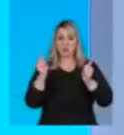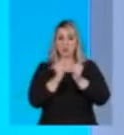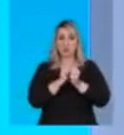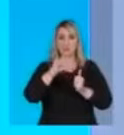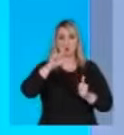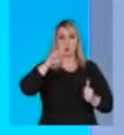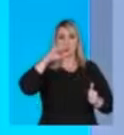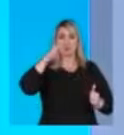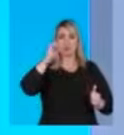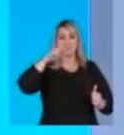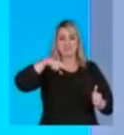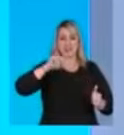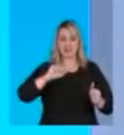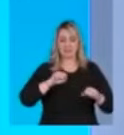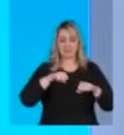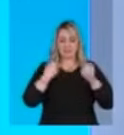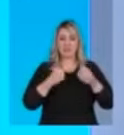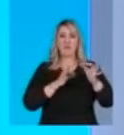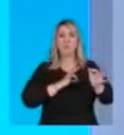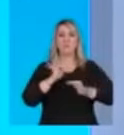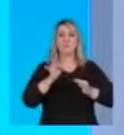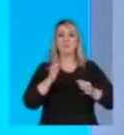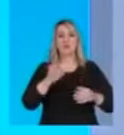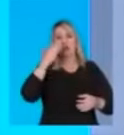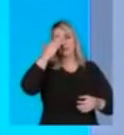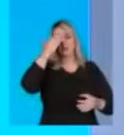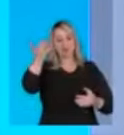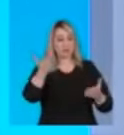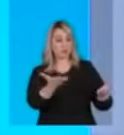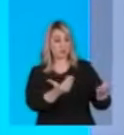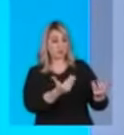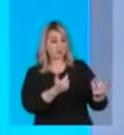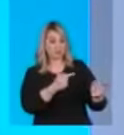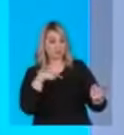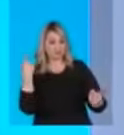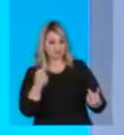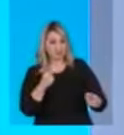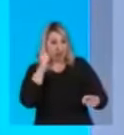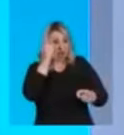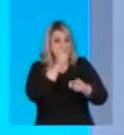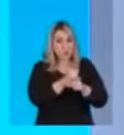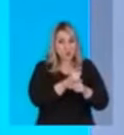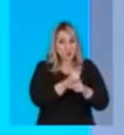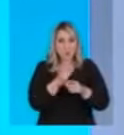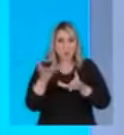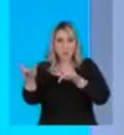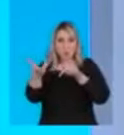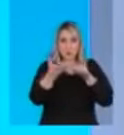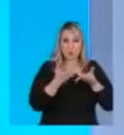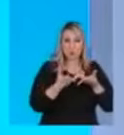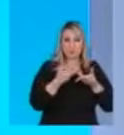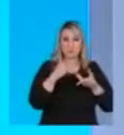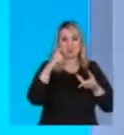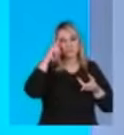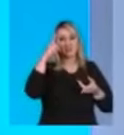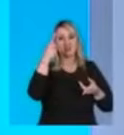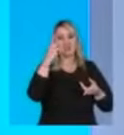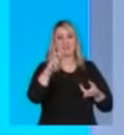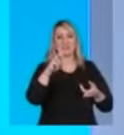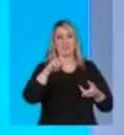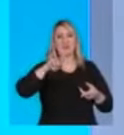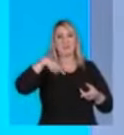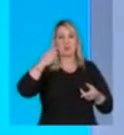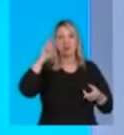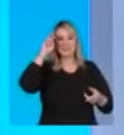Luciana defendendo esse projeto Quero agradecer essa Juventude dizer que a gente tem um ponto de encontro e quero convidar todas e todos dia 15 na